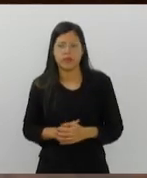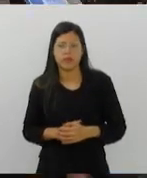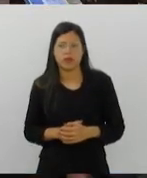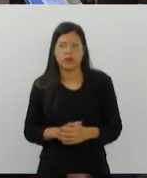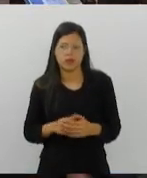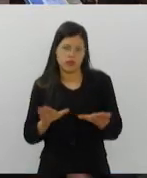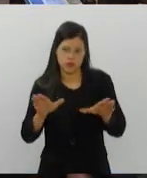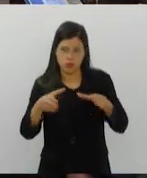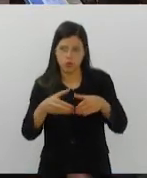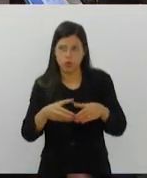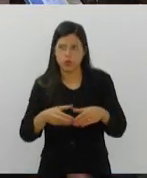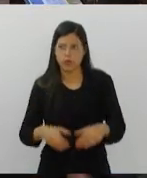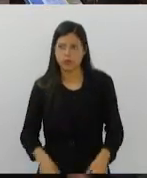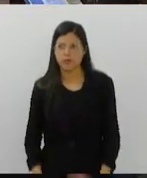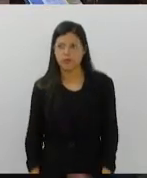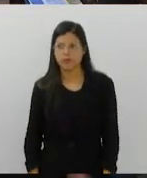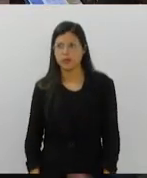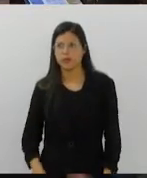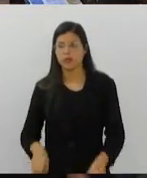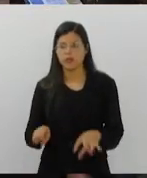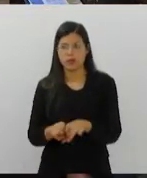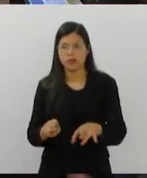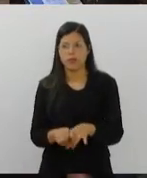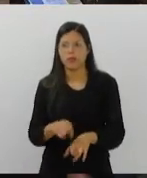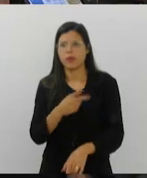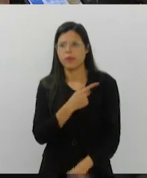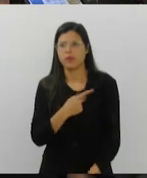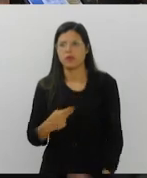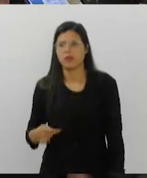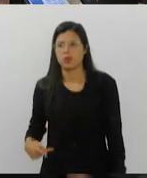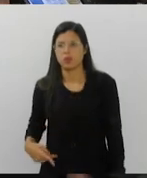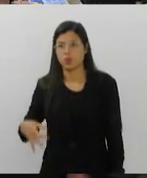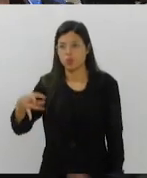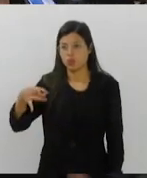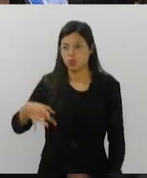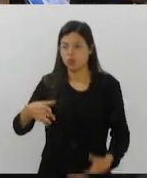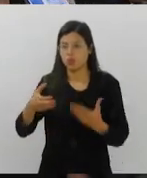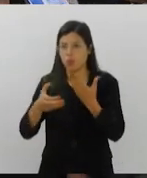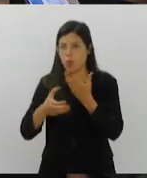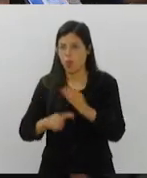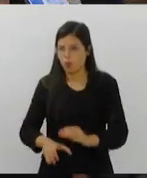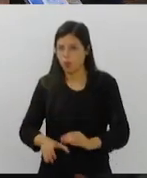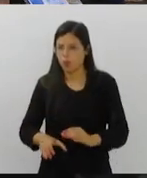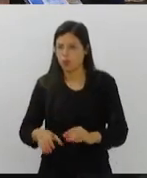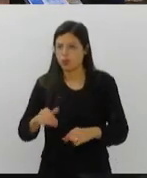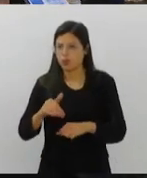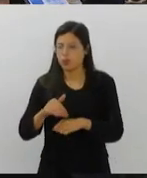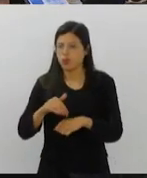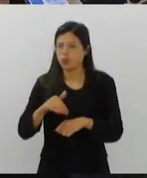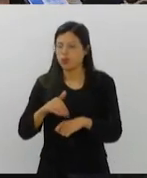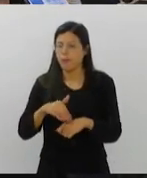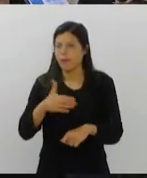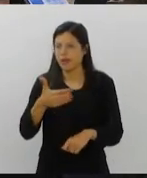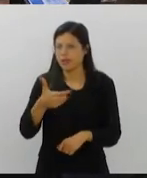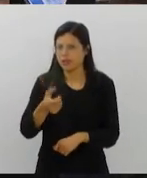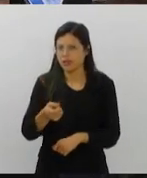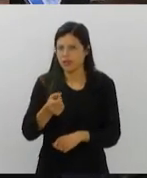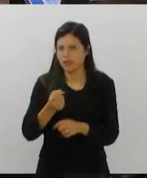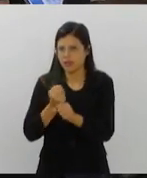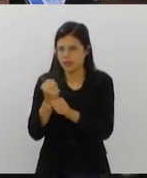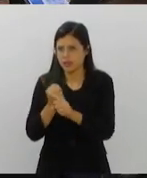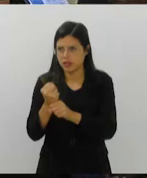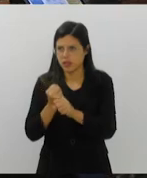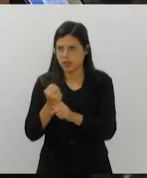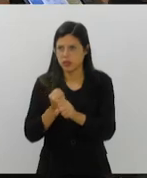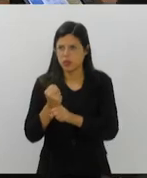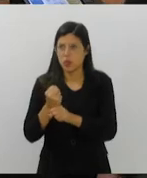FIPERJ. E, presidente, o último concurso público há mais de 10 anos, foi em